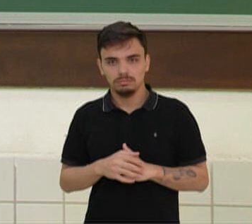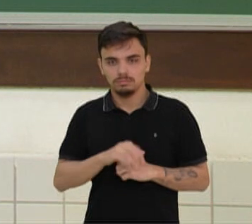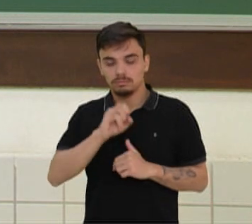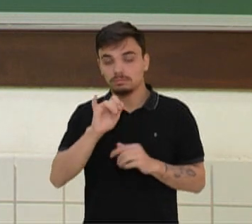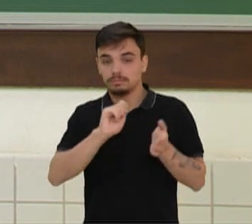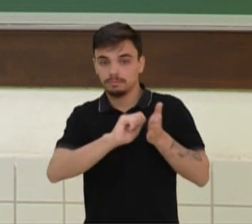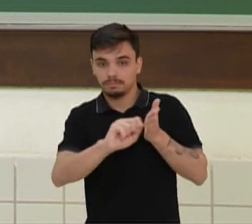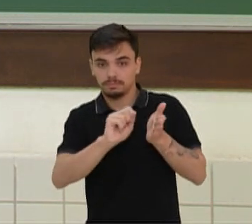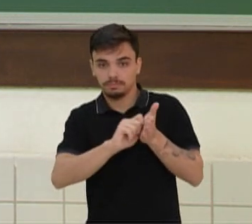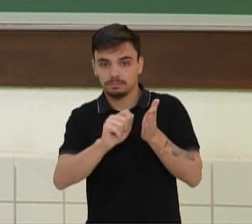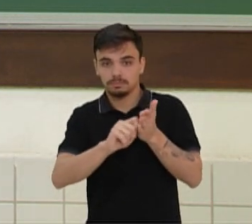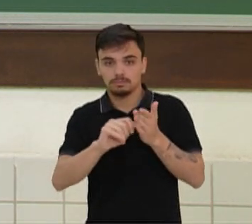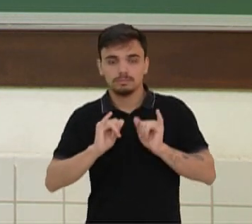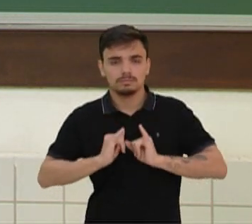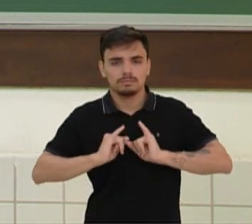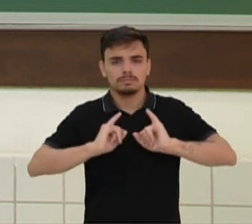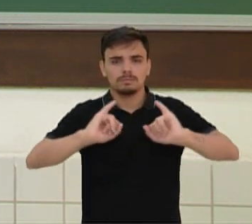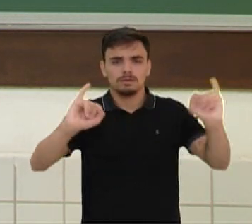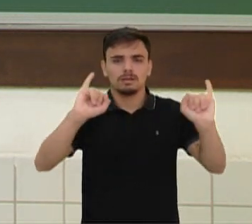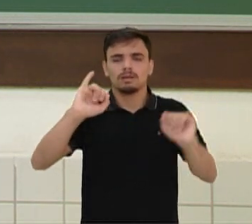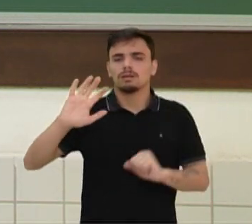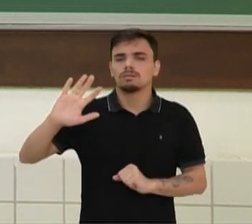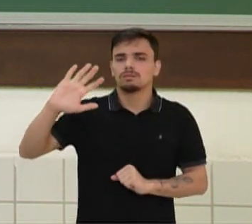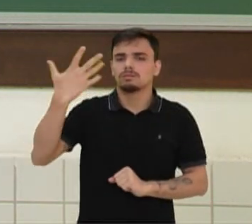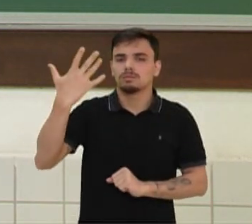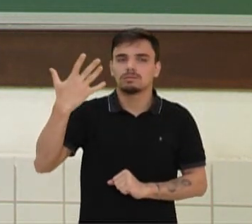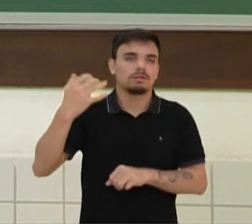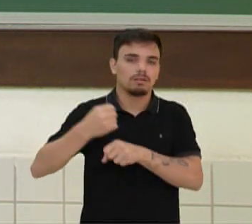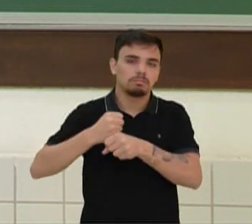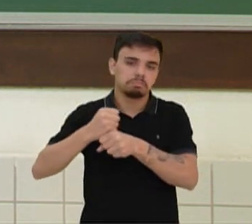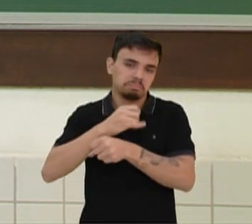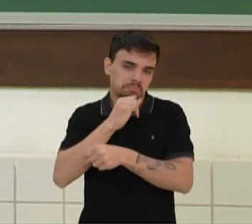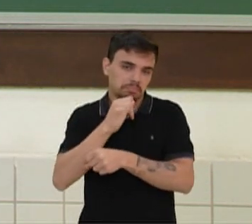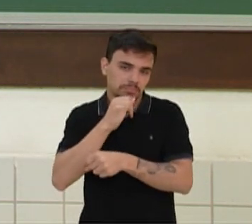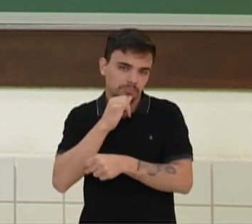escrevendo também uma notícia de algo que aconteceu em